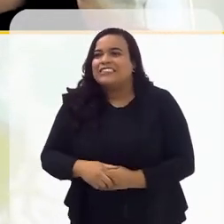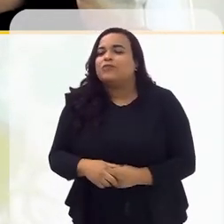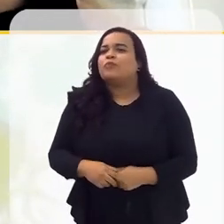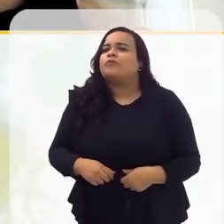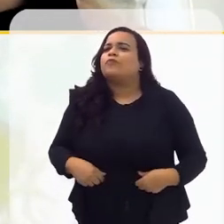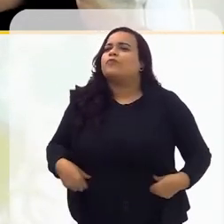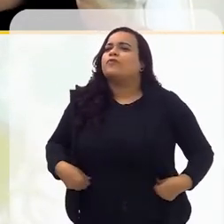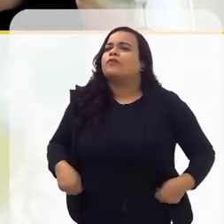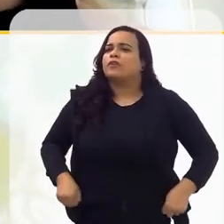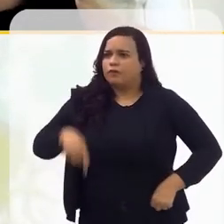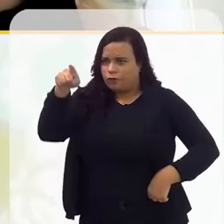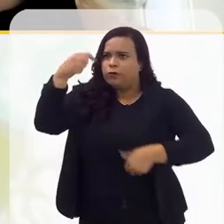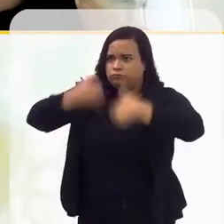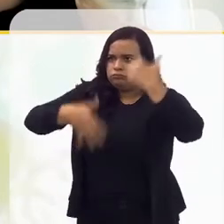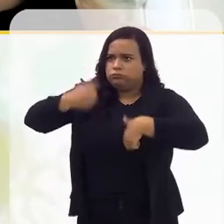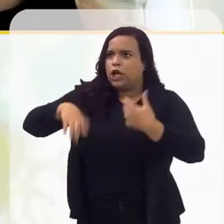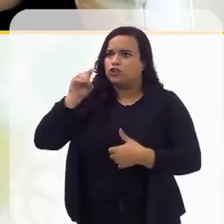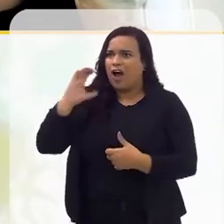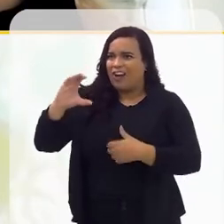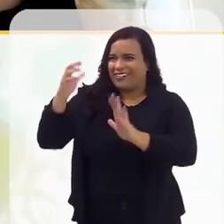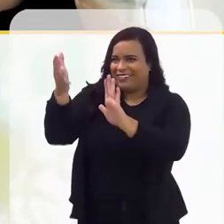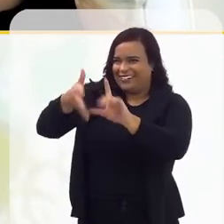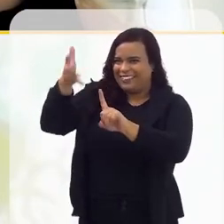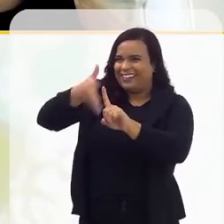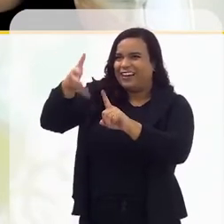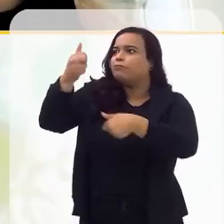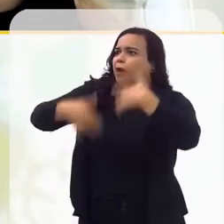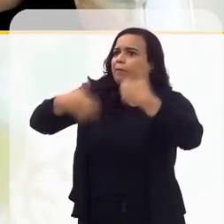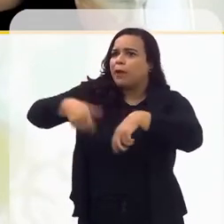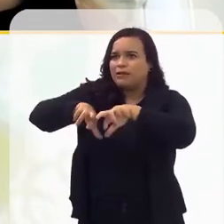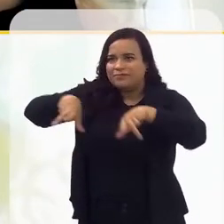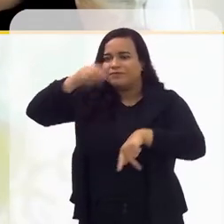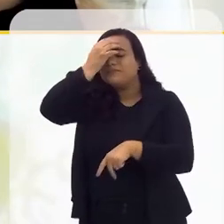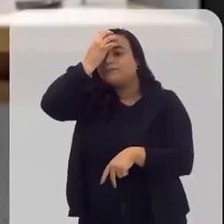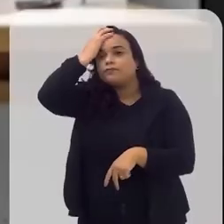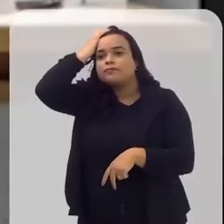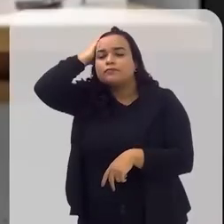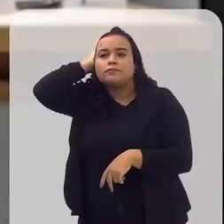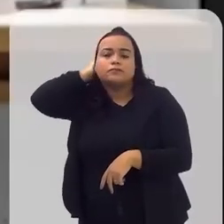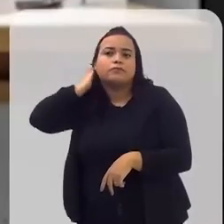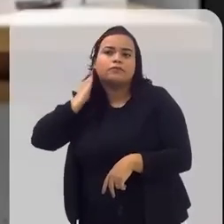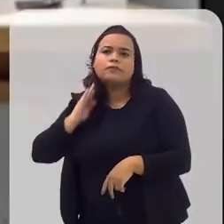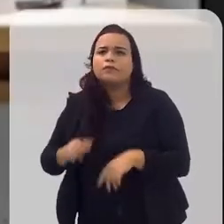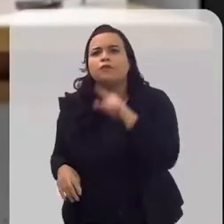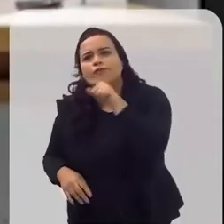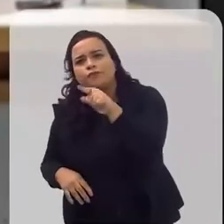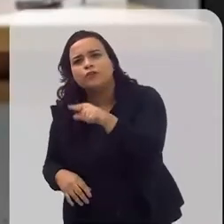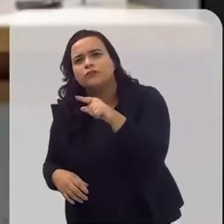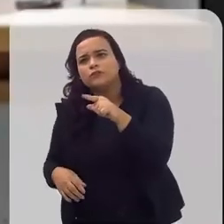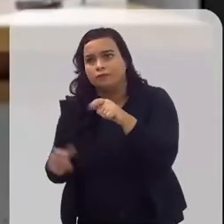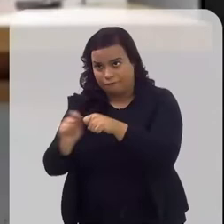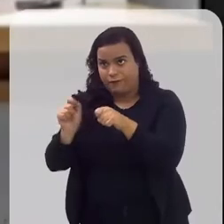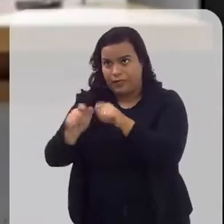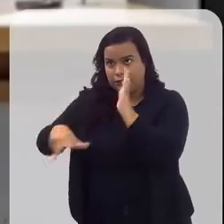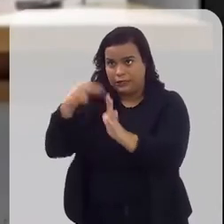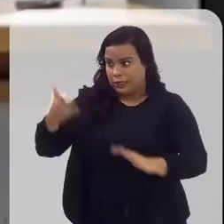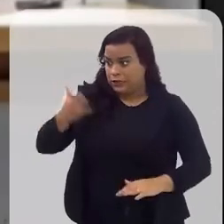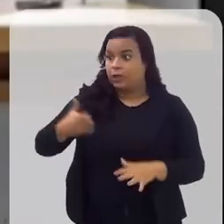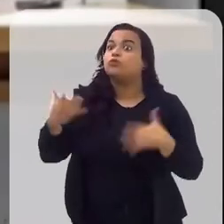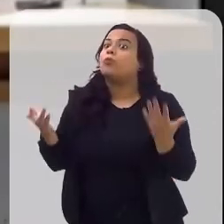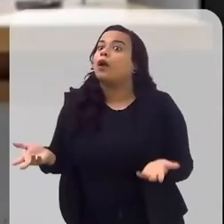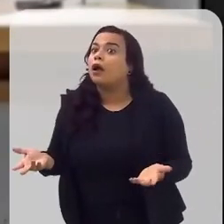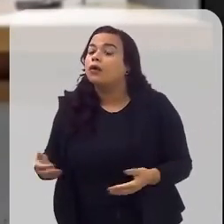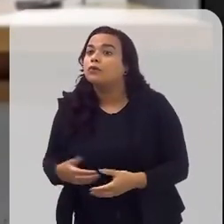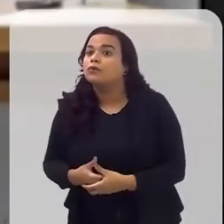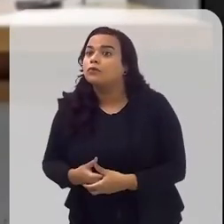doc, sobre o documentário que você dirigiu, que você criou. Você faz a cirurgia com quantos